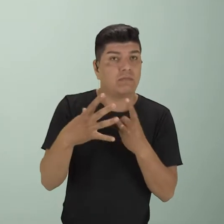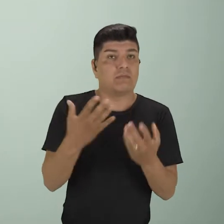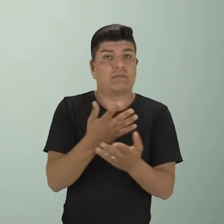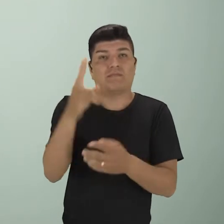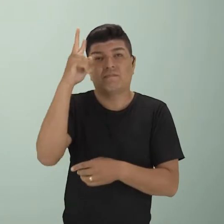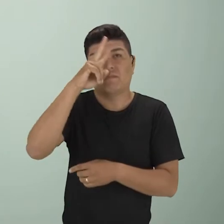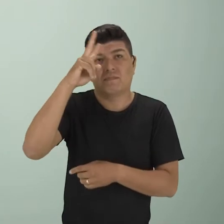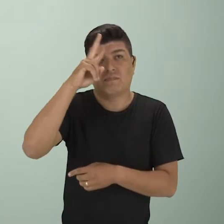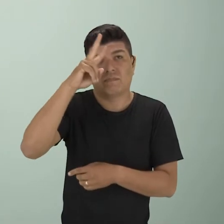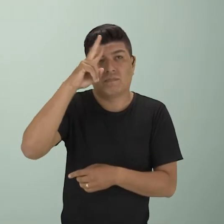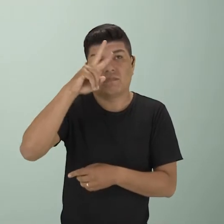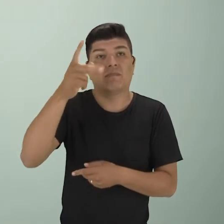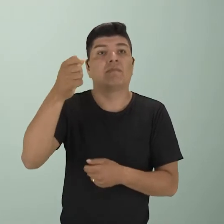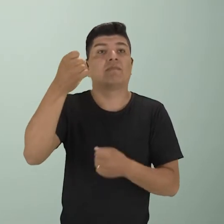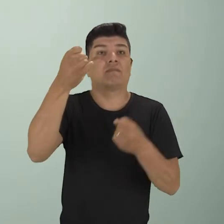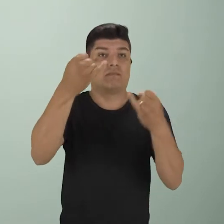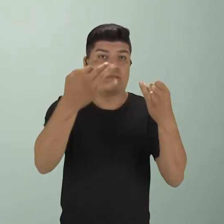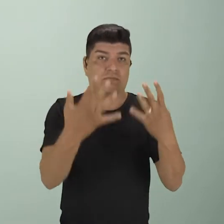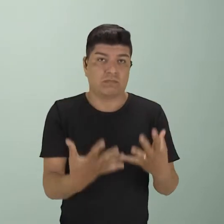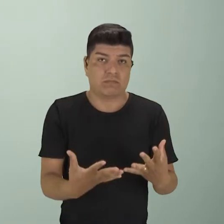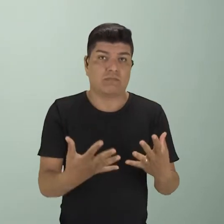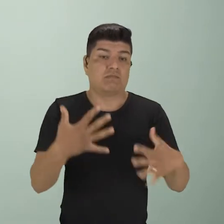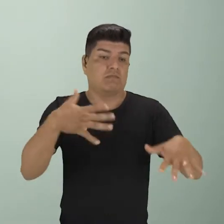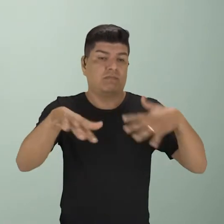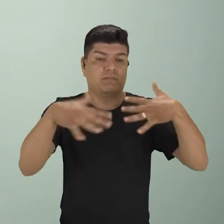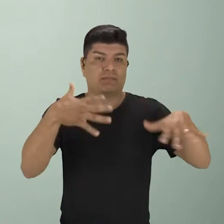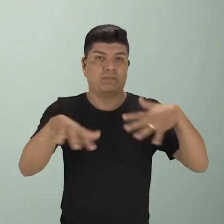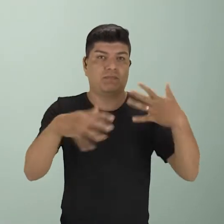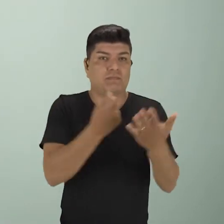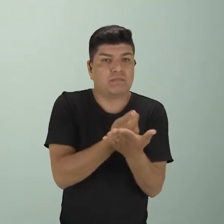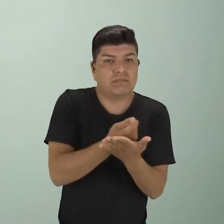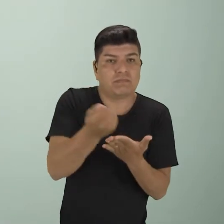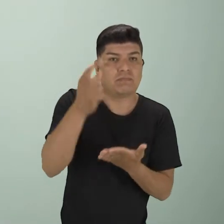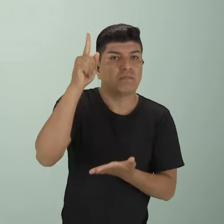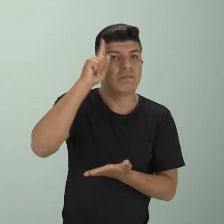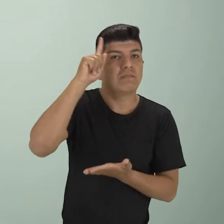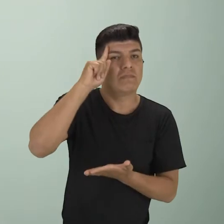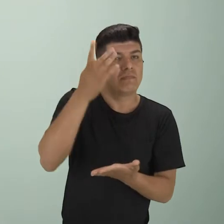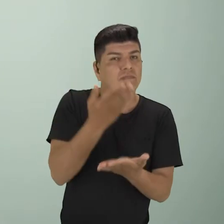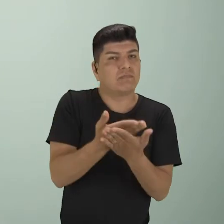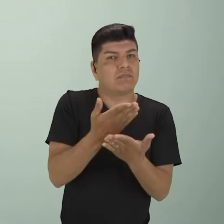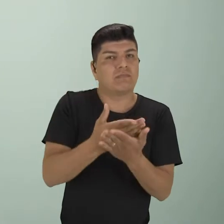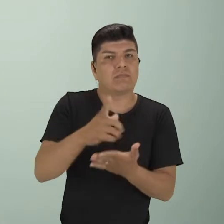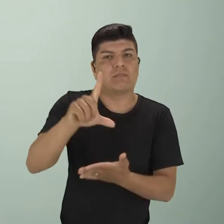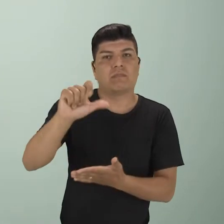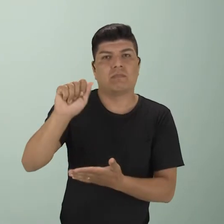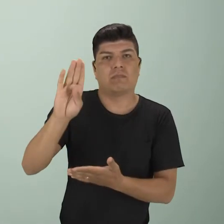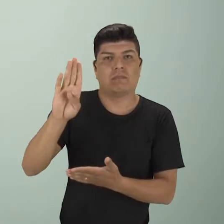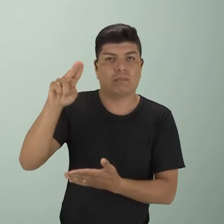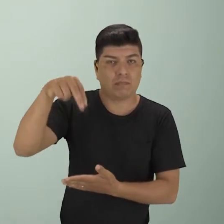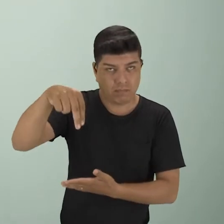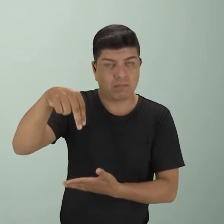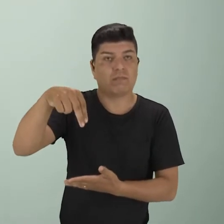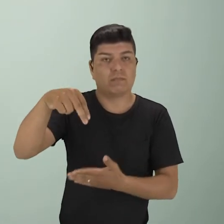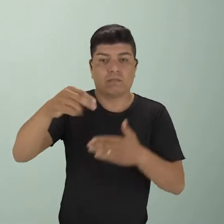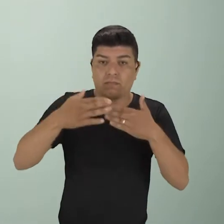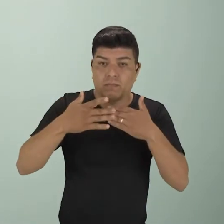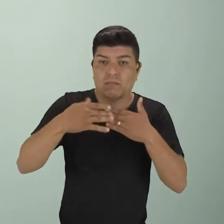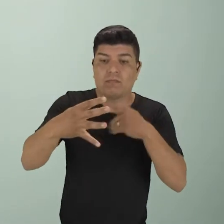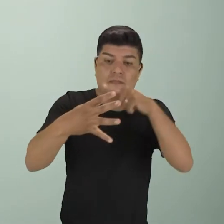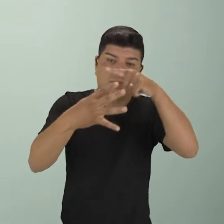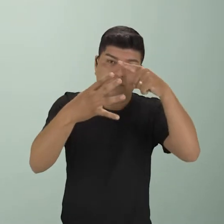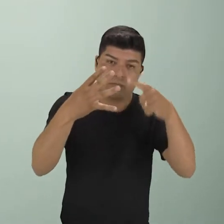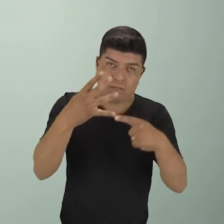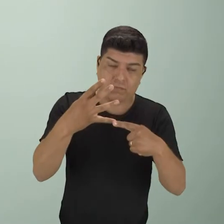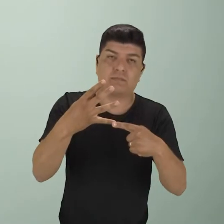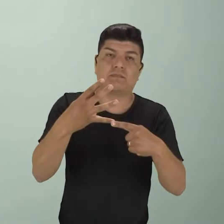está lembrando e falando dos fatores de movimento das ações cotidianas estudadas por Laban. Então é a partir desses 4 fatores